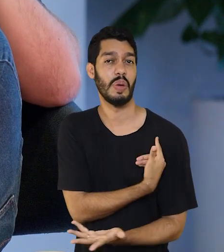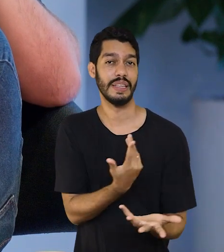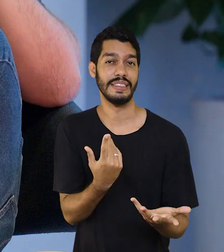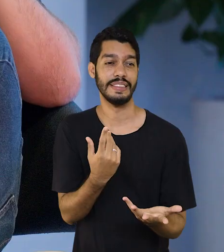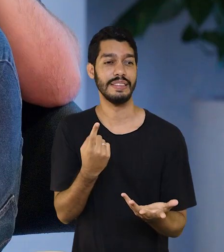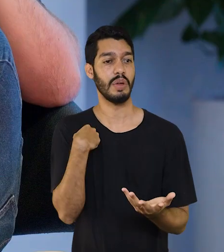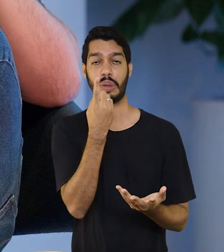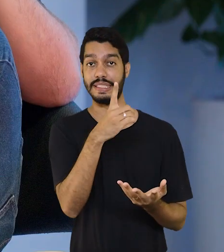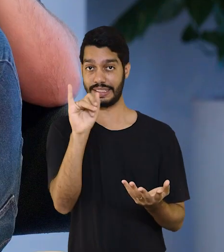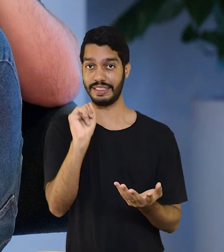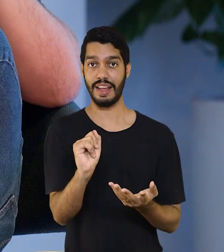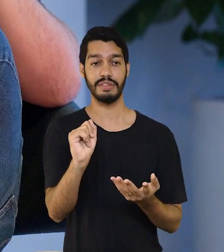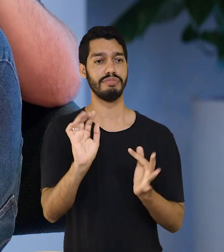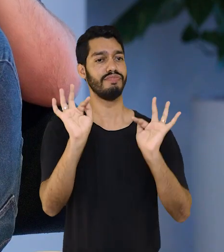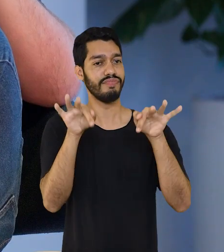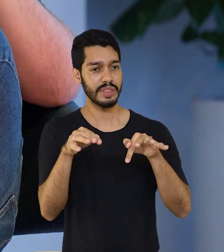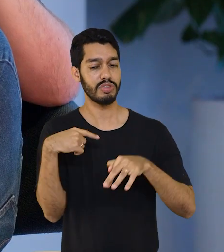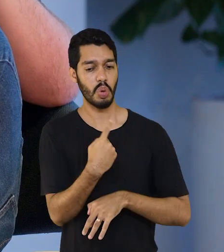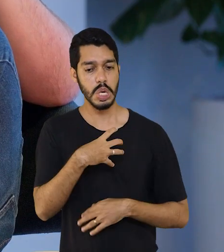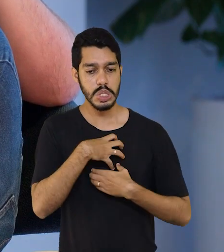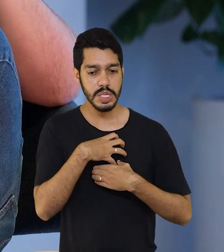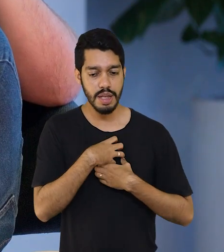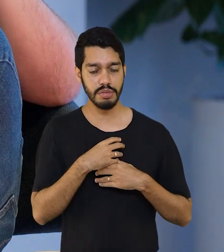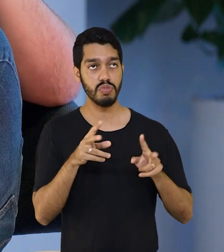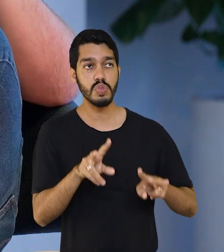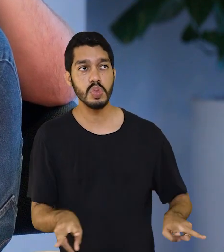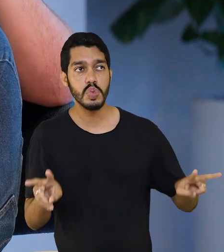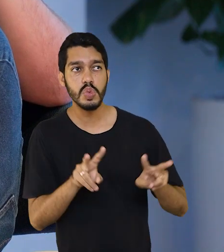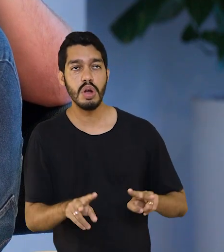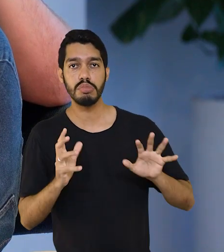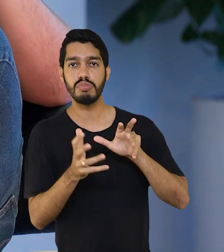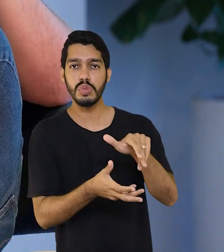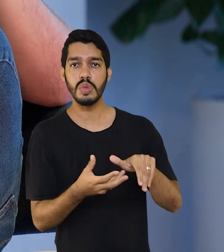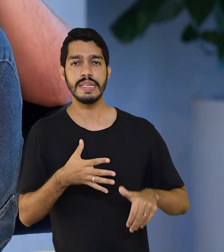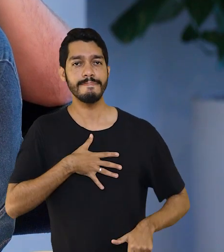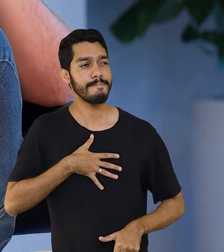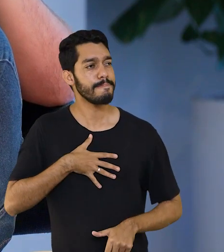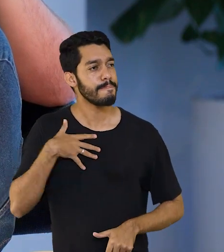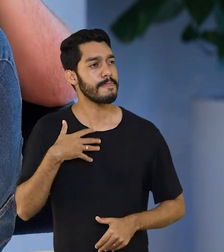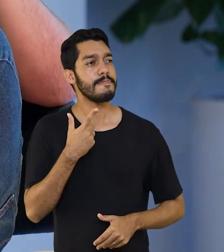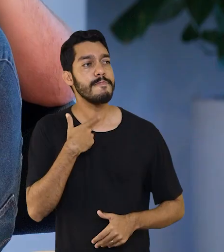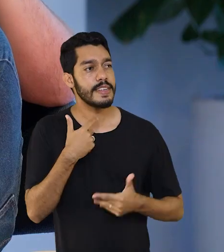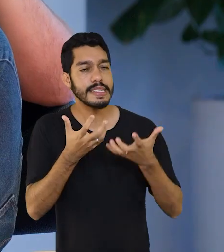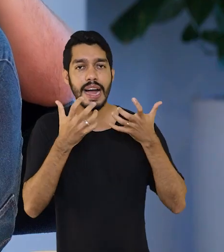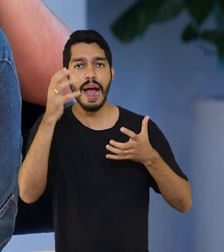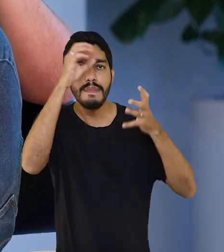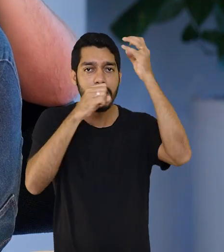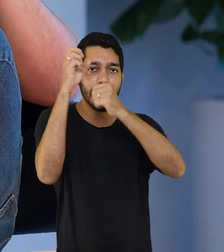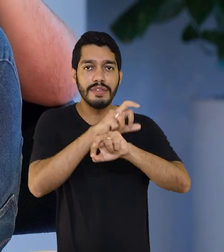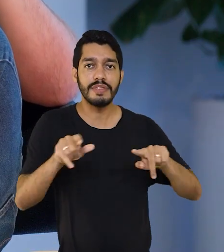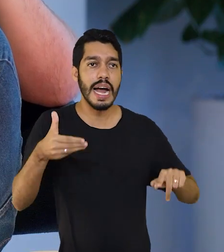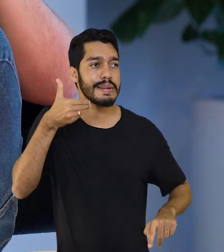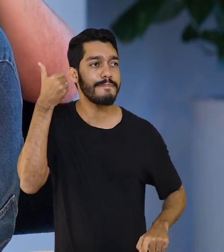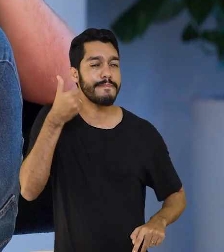se a gente tem esse mindset, esse jeito de encarar a vida, o mundo, de ter curiosidade, tesão, vontade de aprender